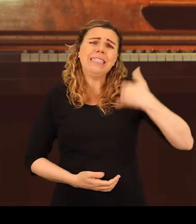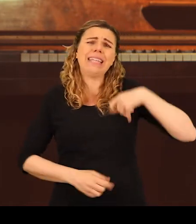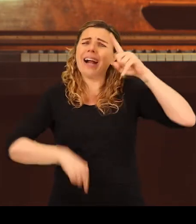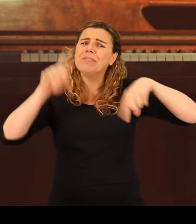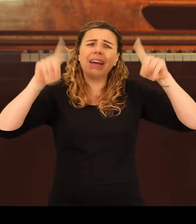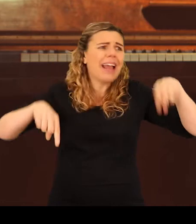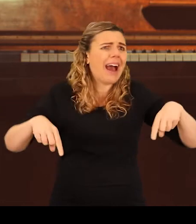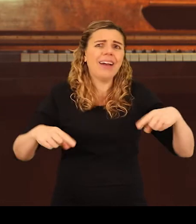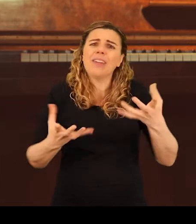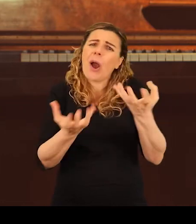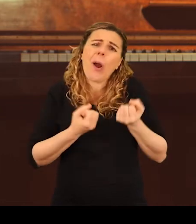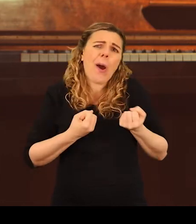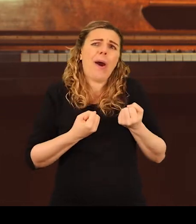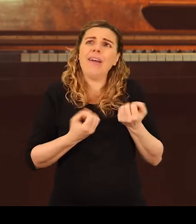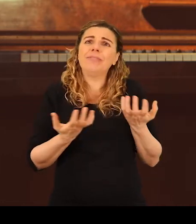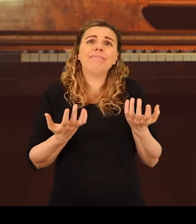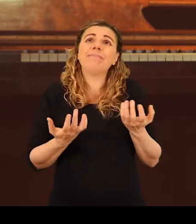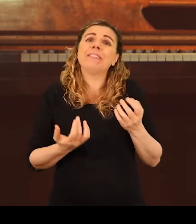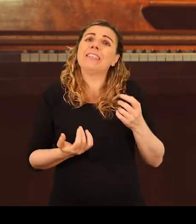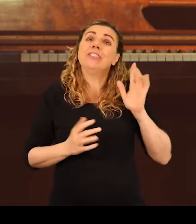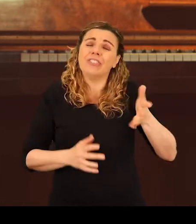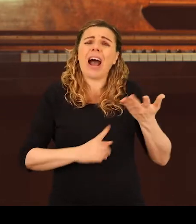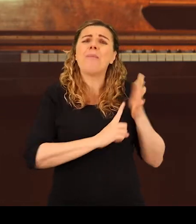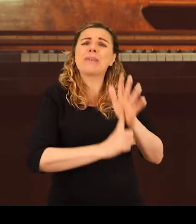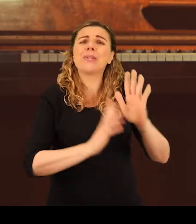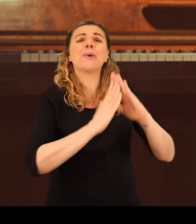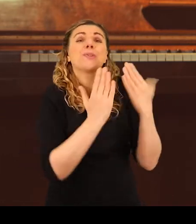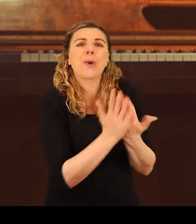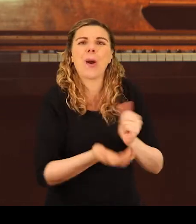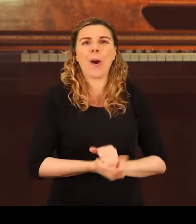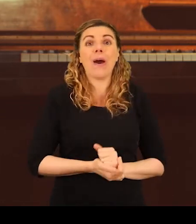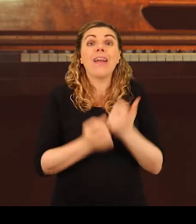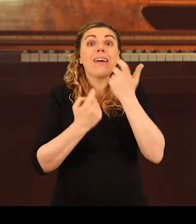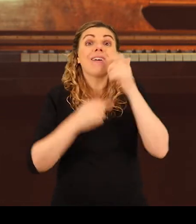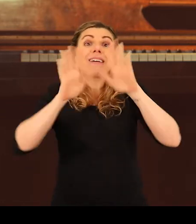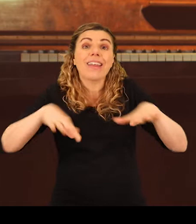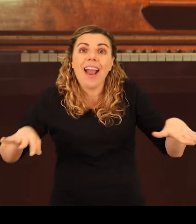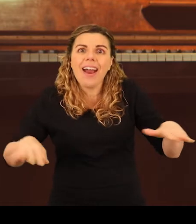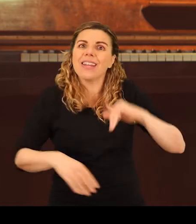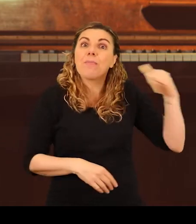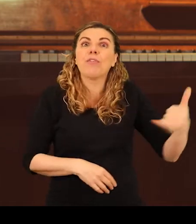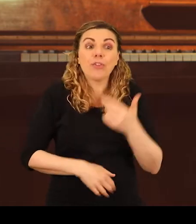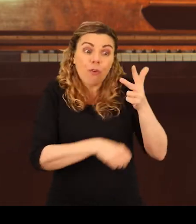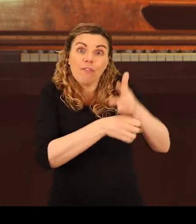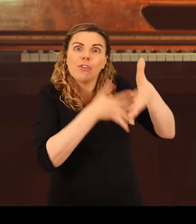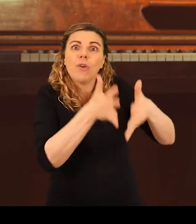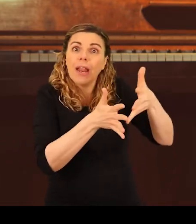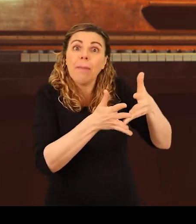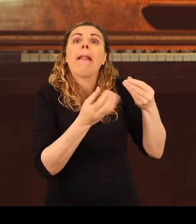as idades que acolhem e foi apresentada em escolas. As crianças, enfim, aproveitaram